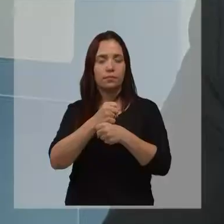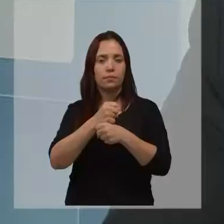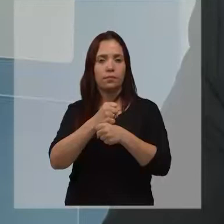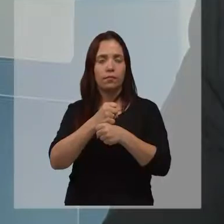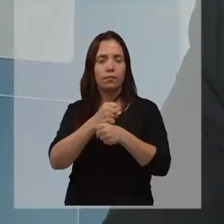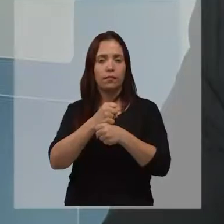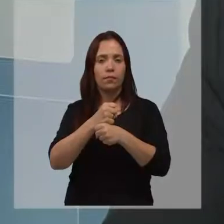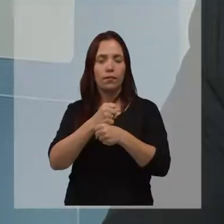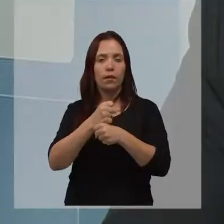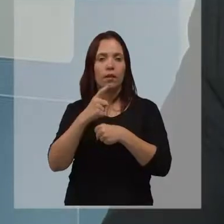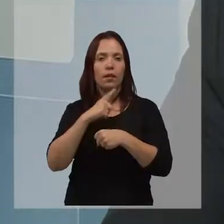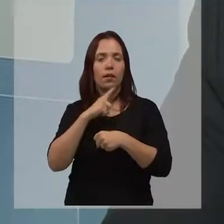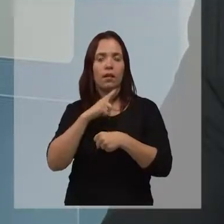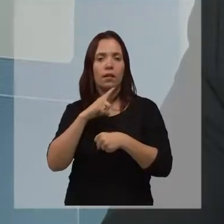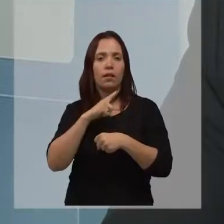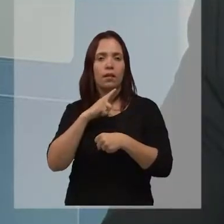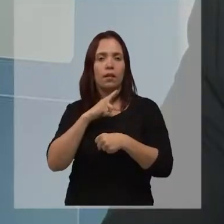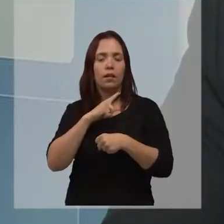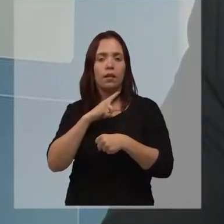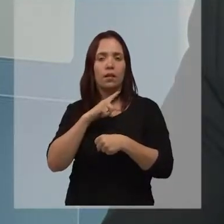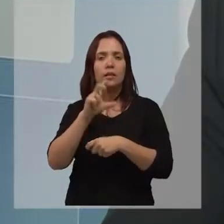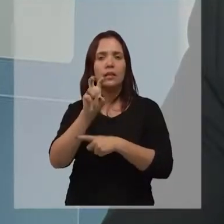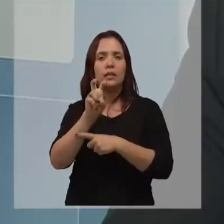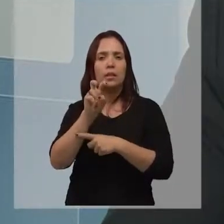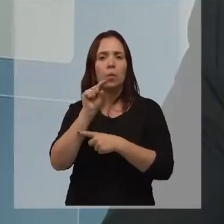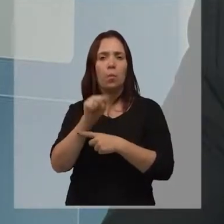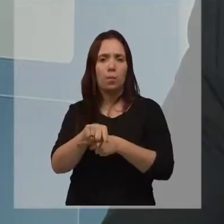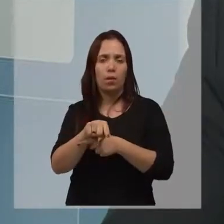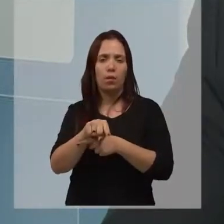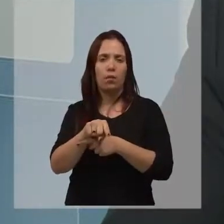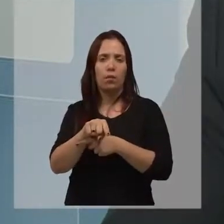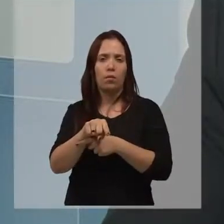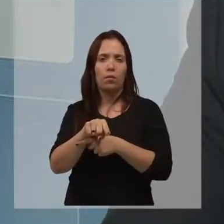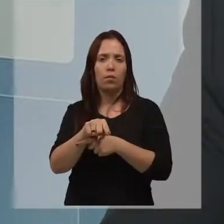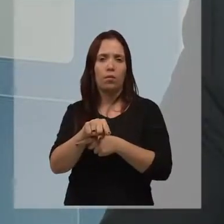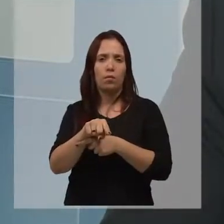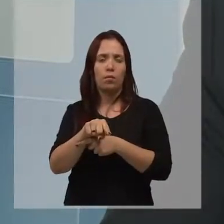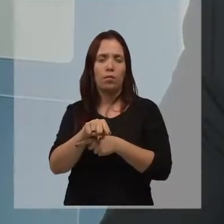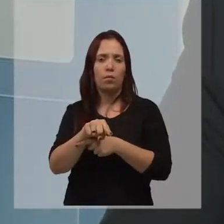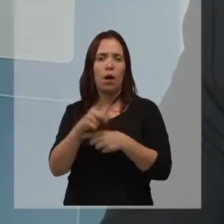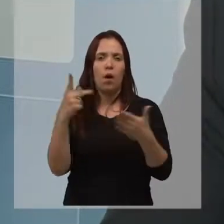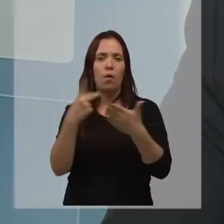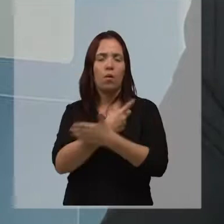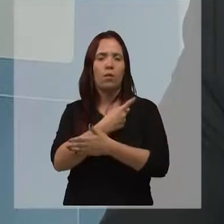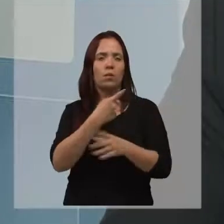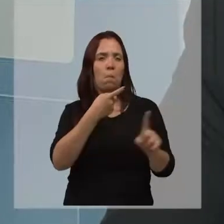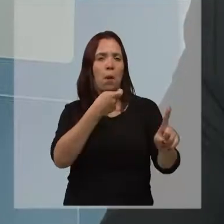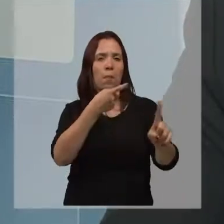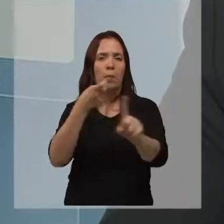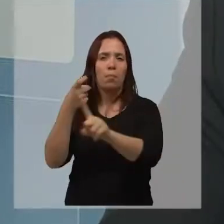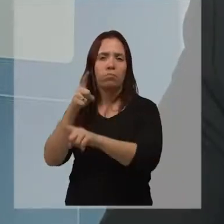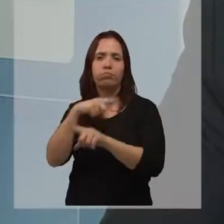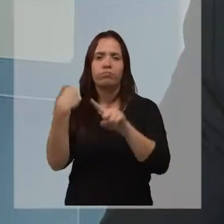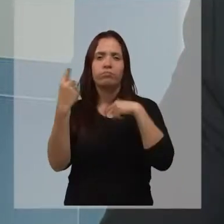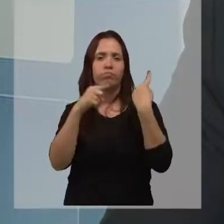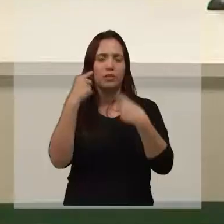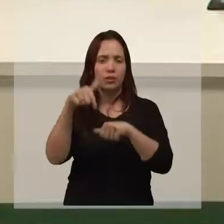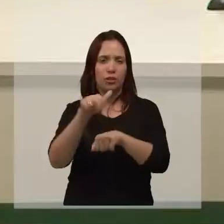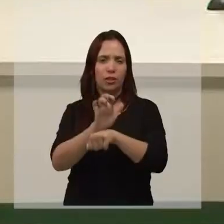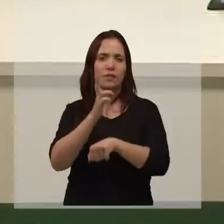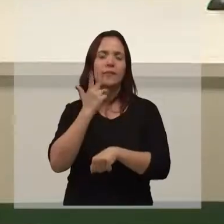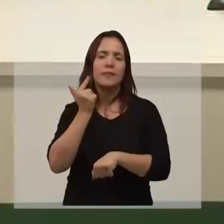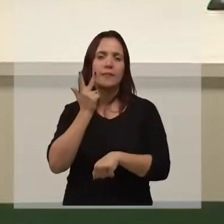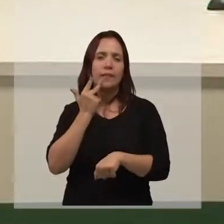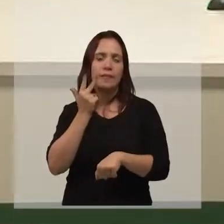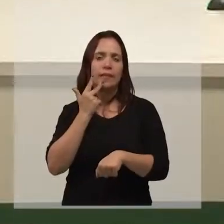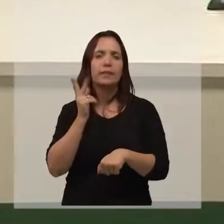algo em torno de 5 mil assassinatos no Ceará. Né? É Mais ou como menos- se todo mais ou ano menos isso